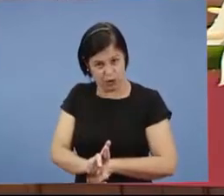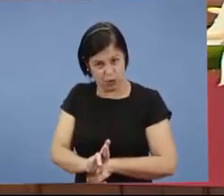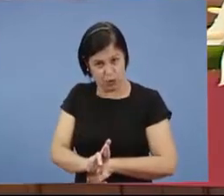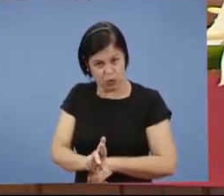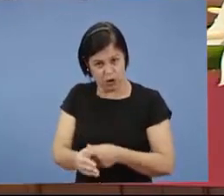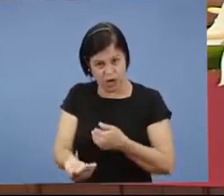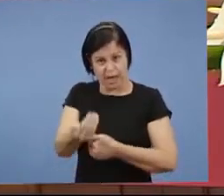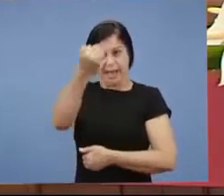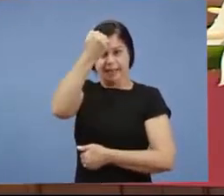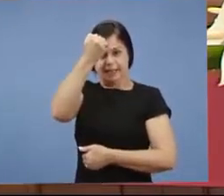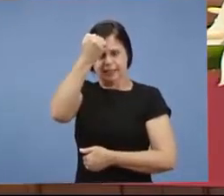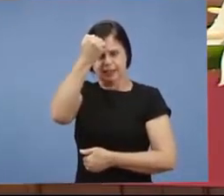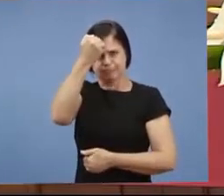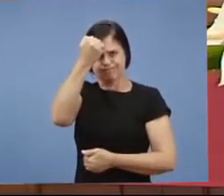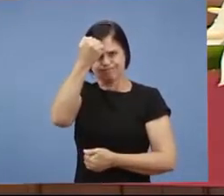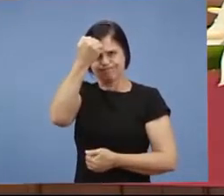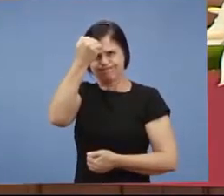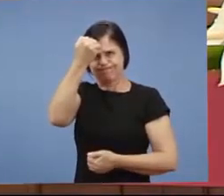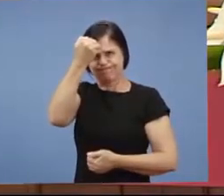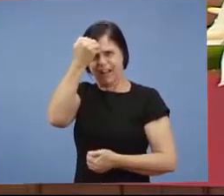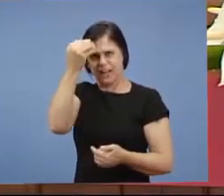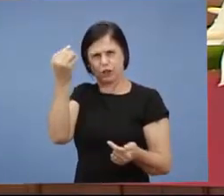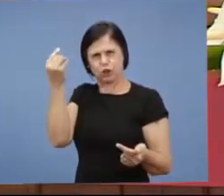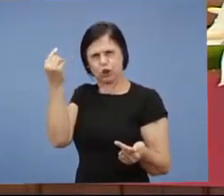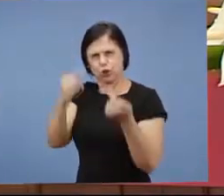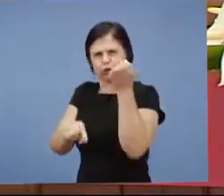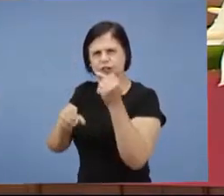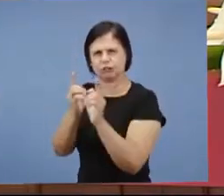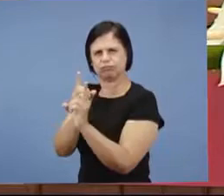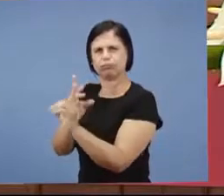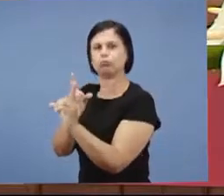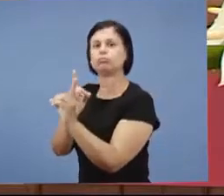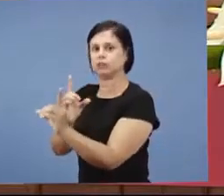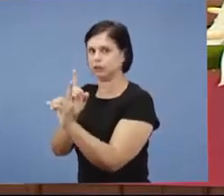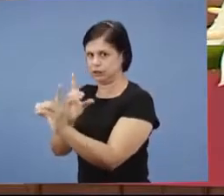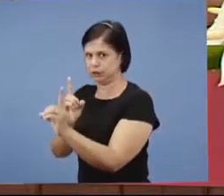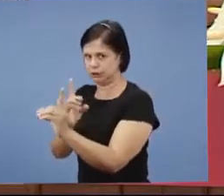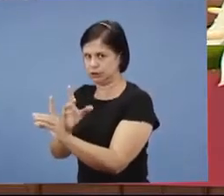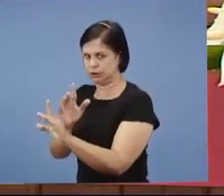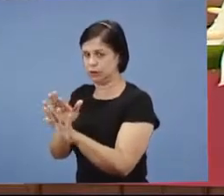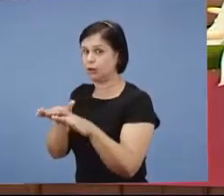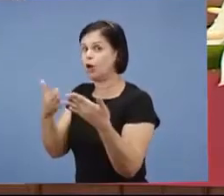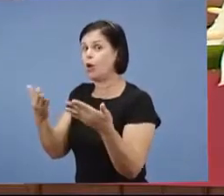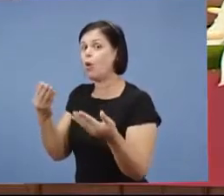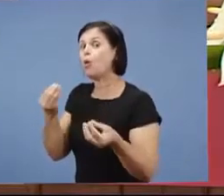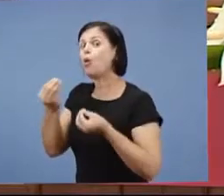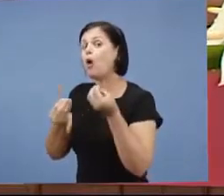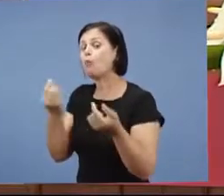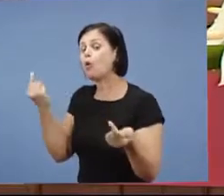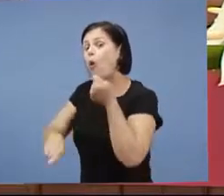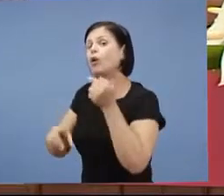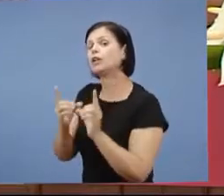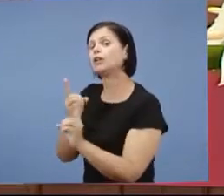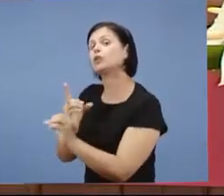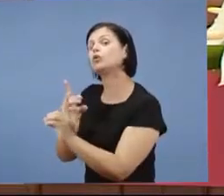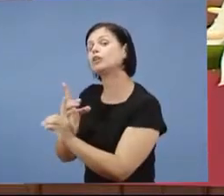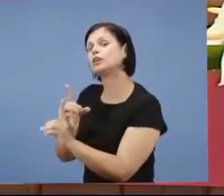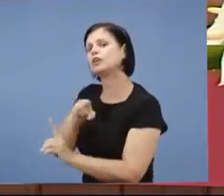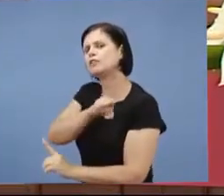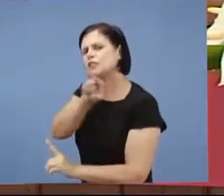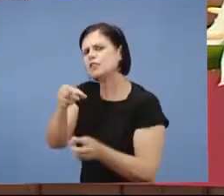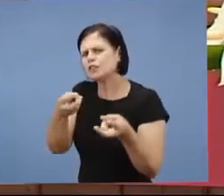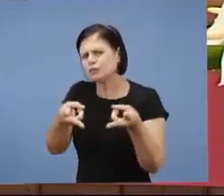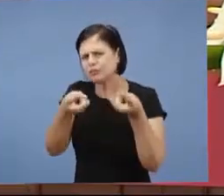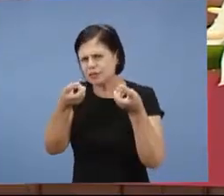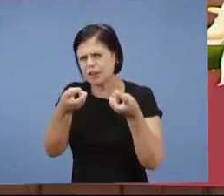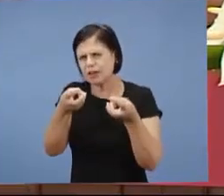quando entra para se opor à doutrina. Então, de que forma eles se opuseram à doutrina? Aí vocês vão ver